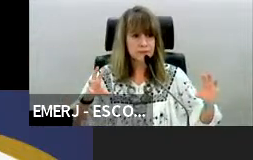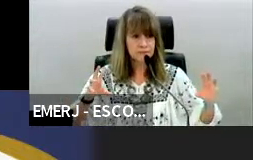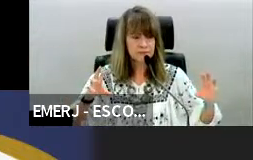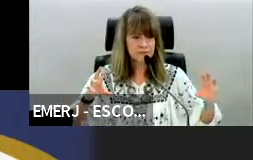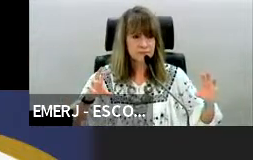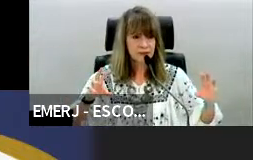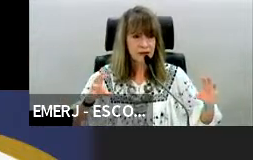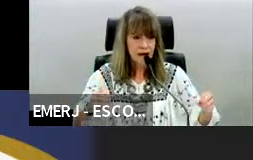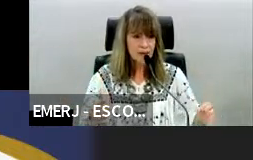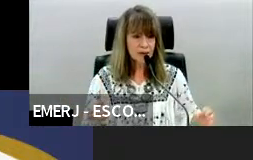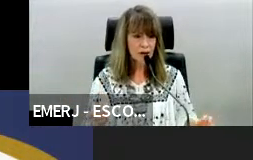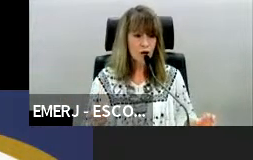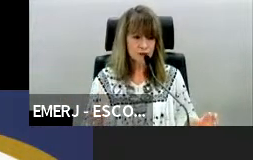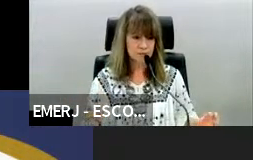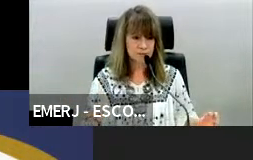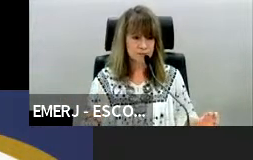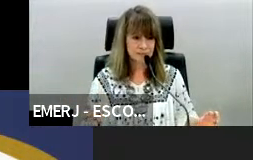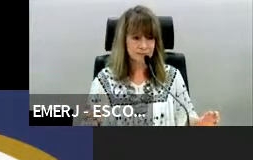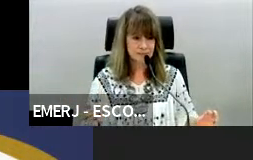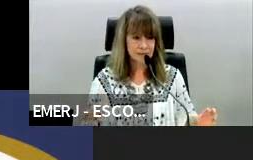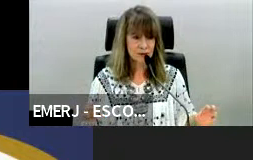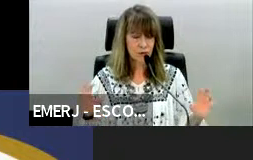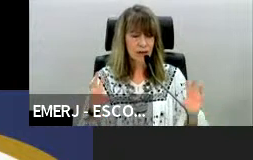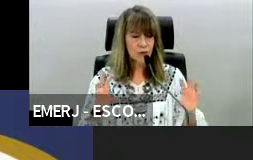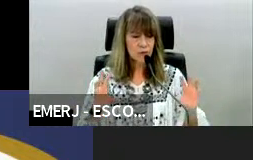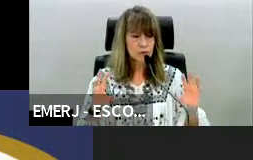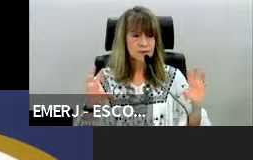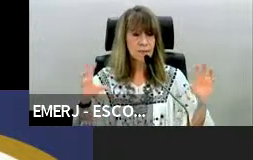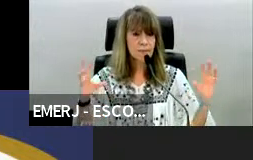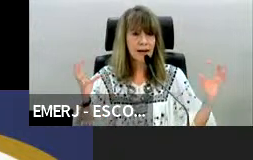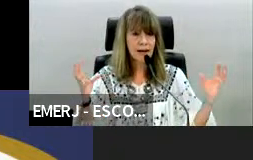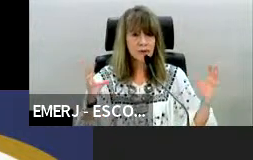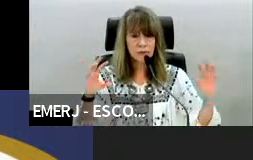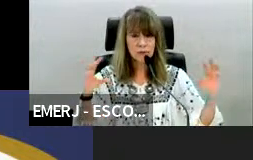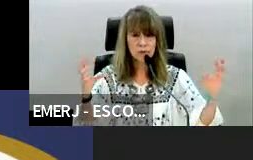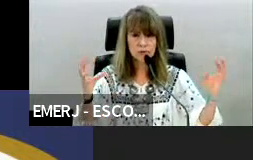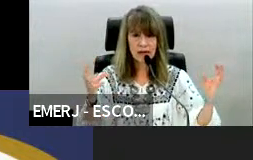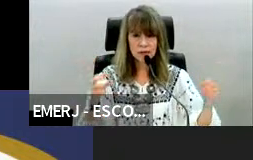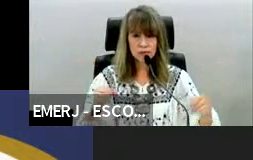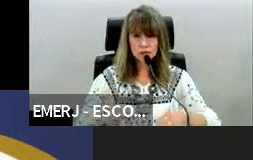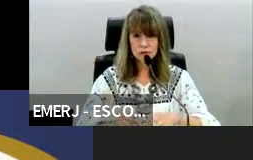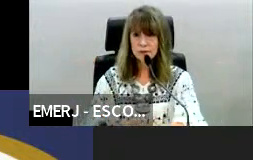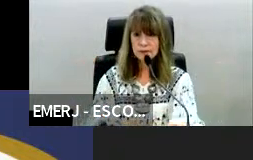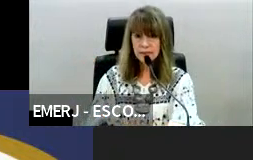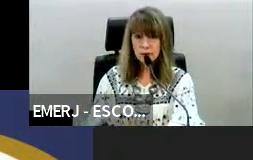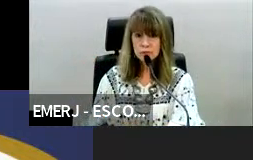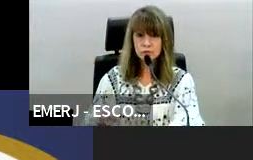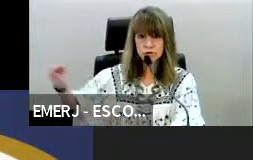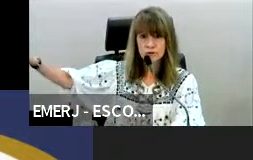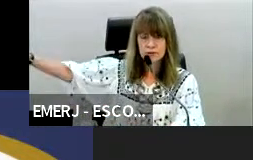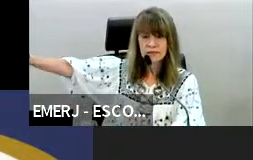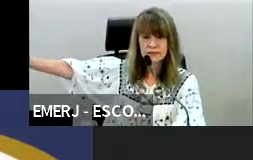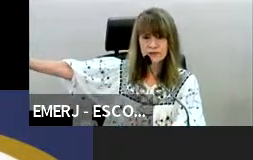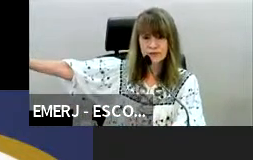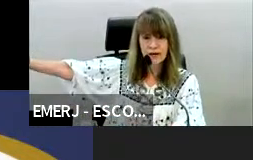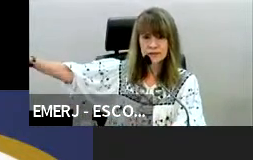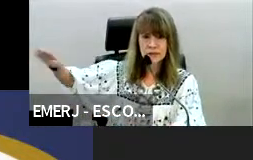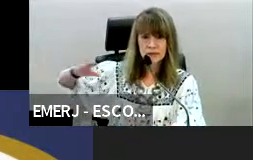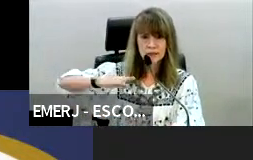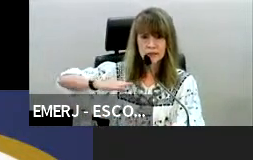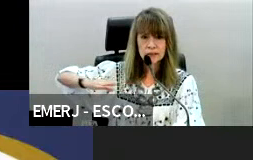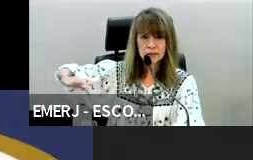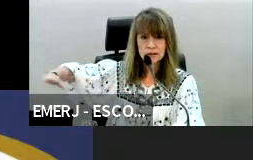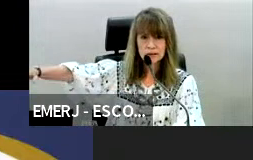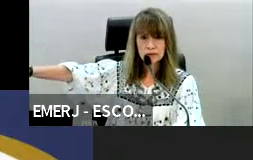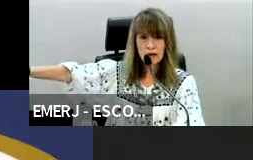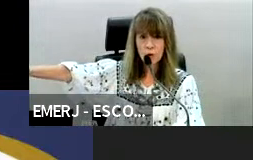empresa, à bancarrota. Então, eu trabalho com dados neutros nessa fase